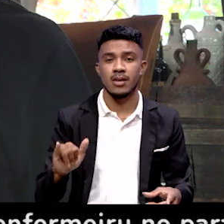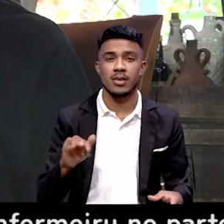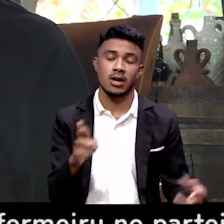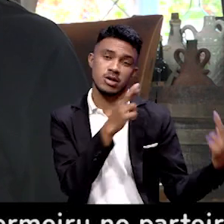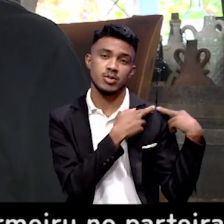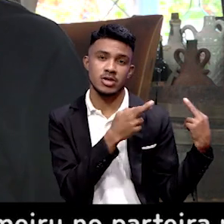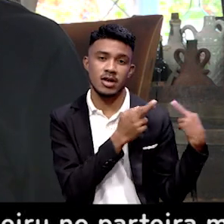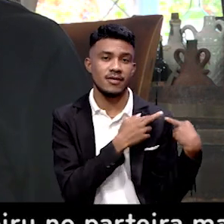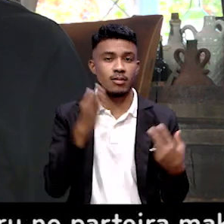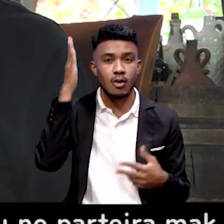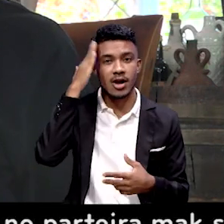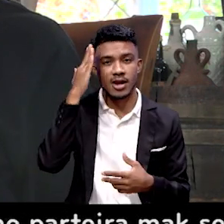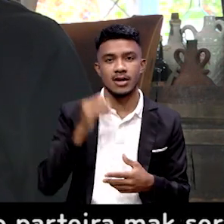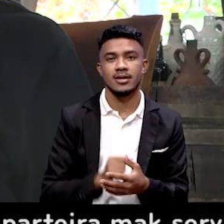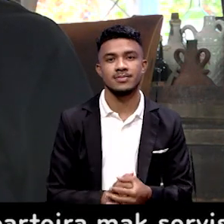moral.